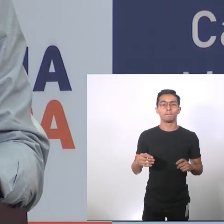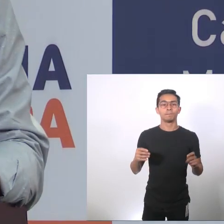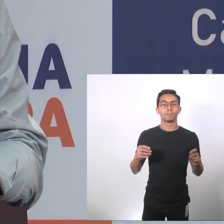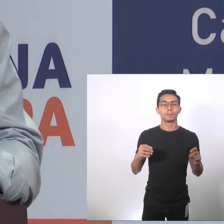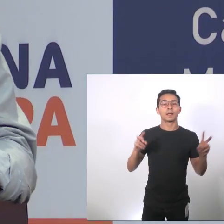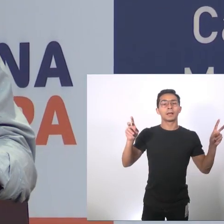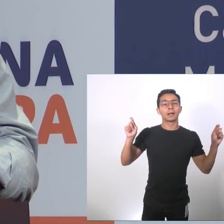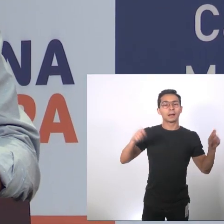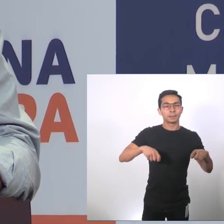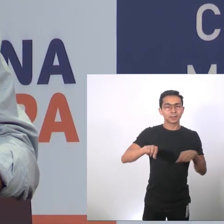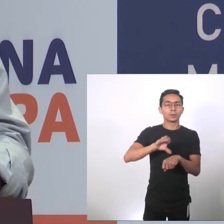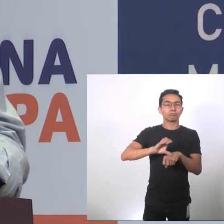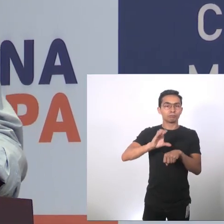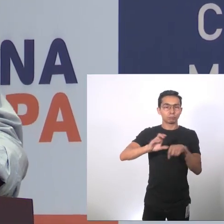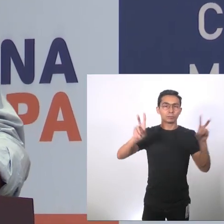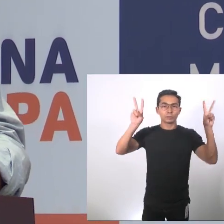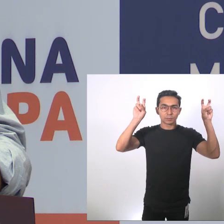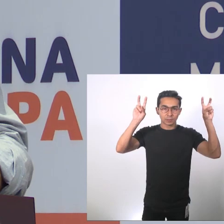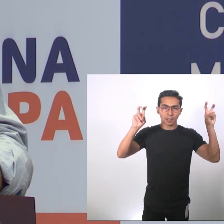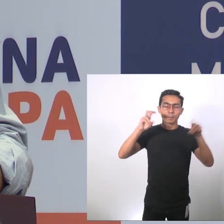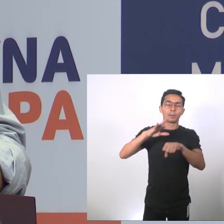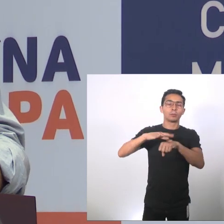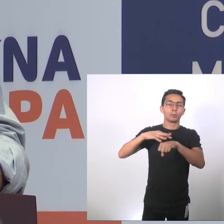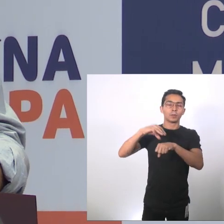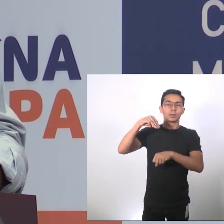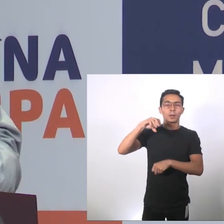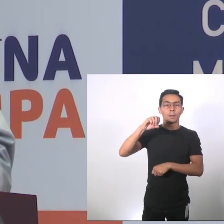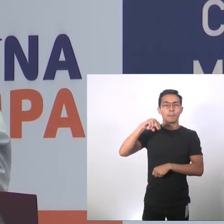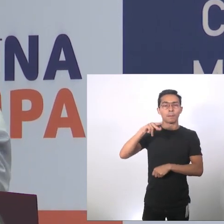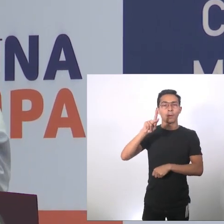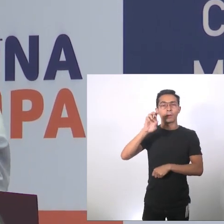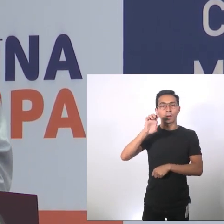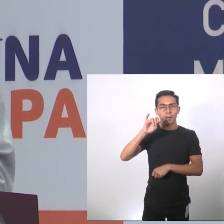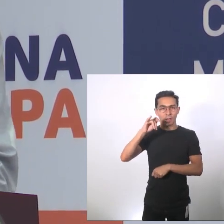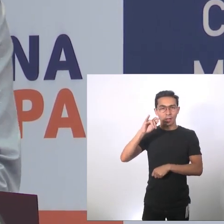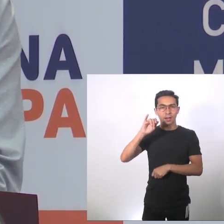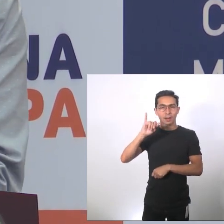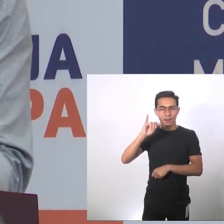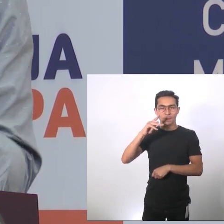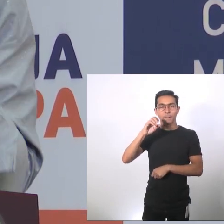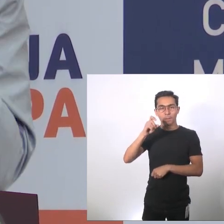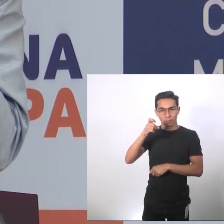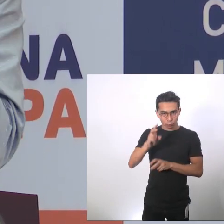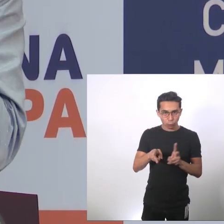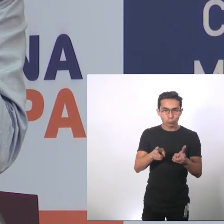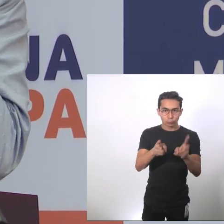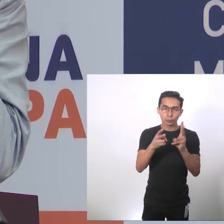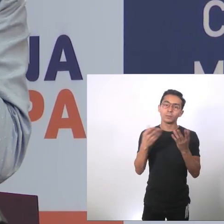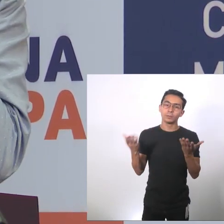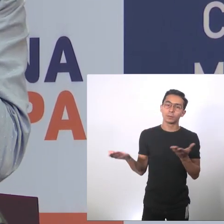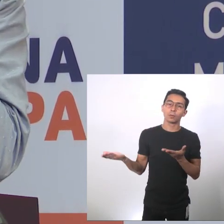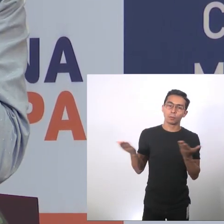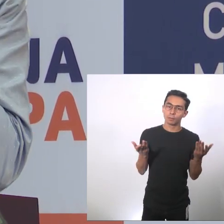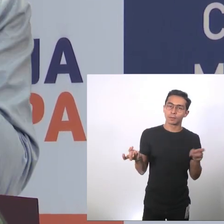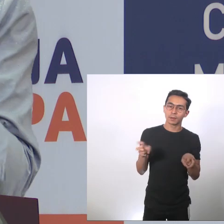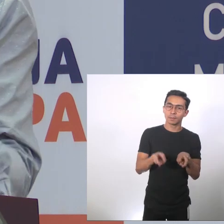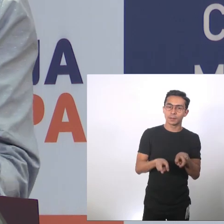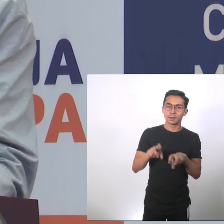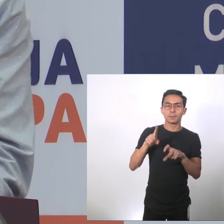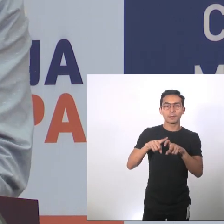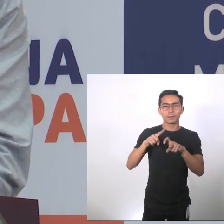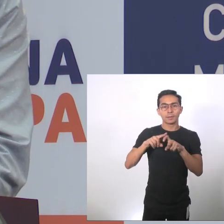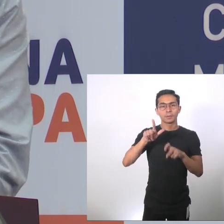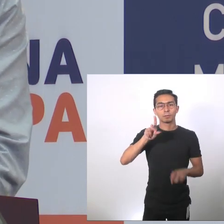atualização em monkeypox aos profissionais da saúde e da educação, chamar para compor a nossa mesa o Dr. Luiz Carlos